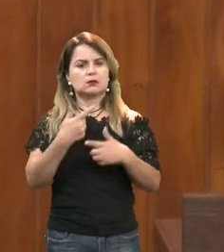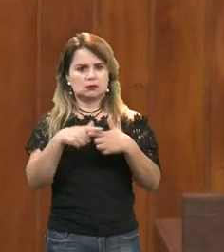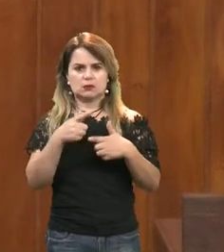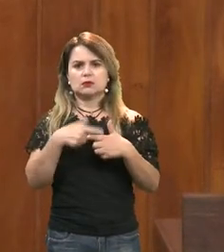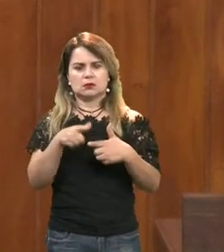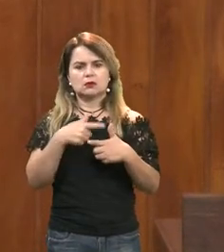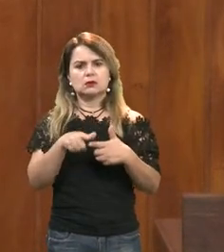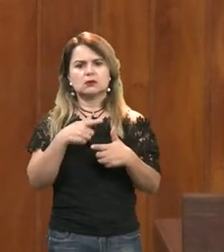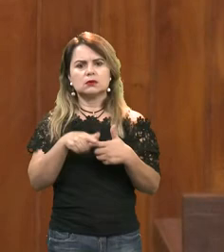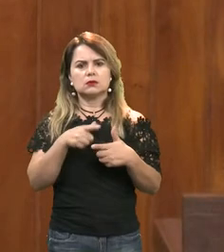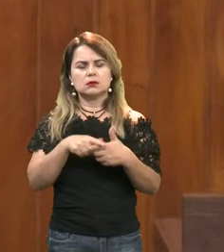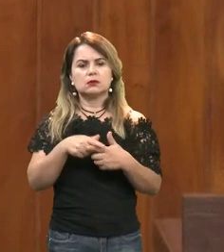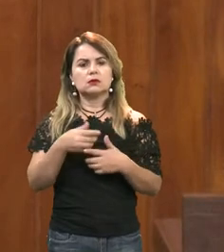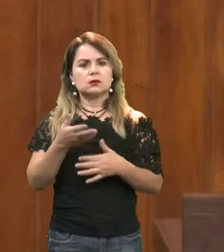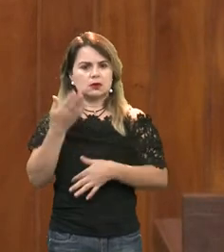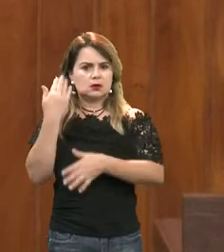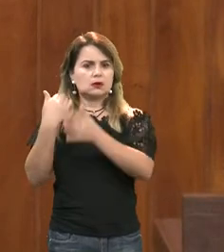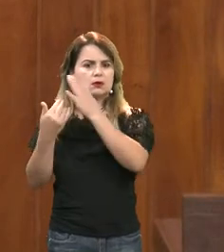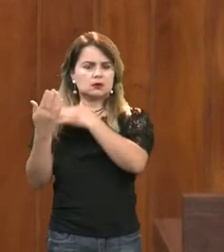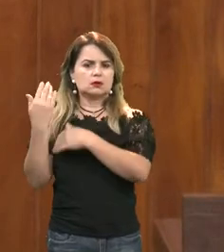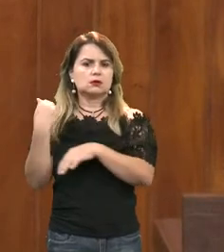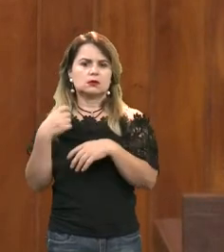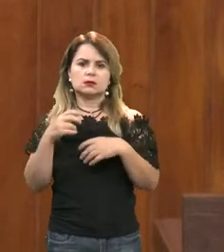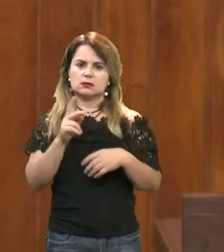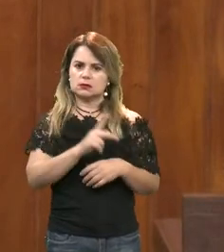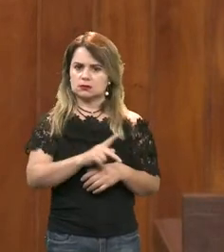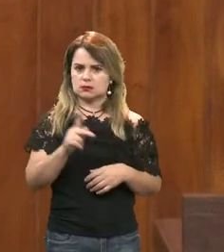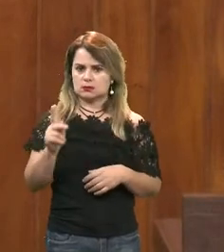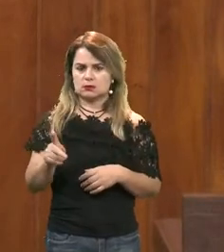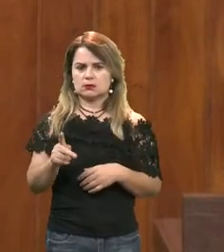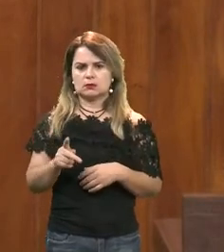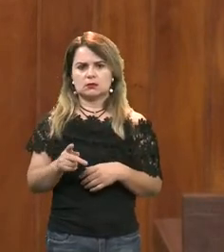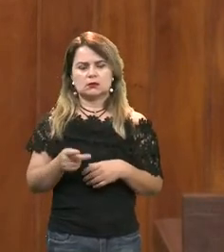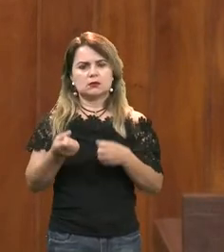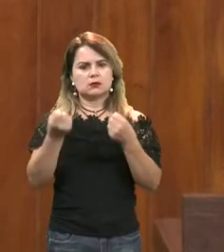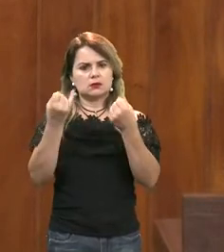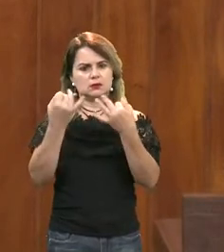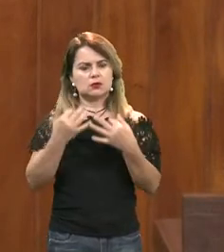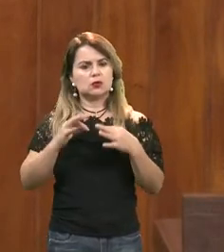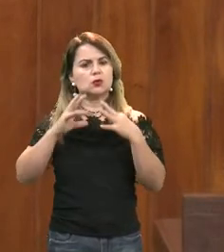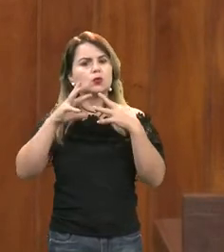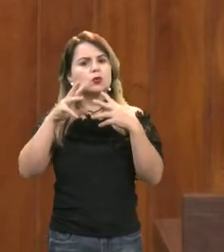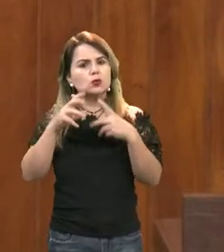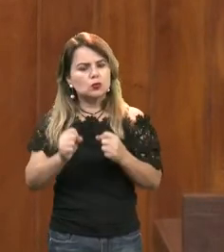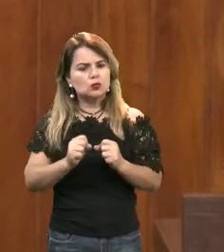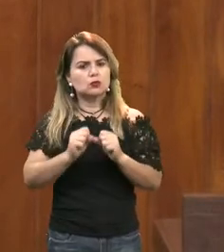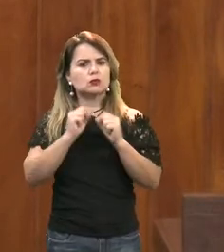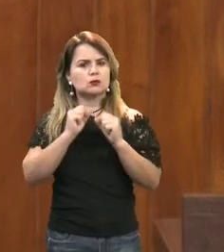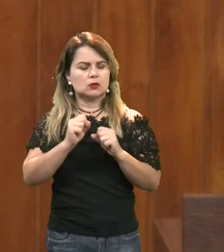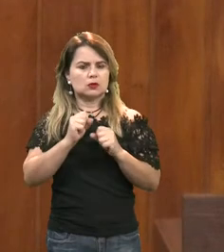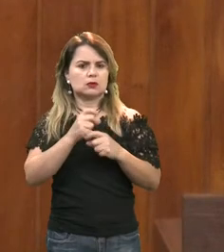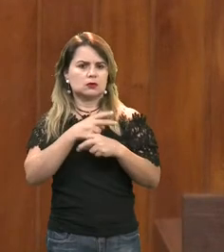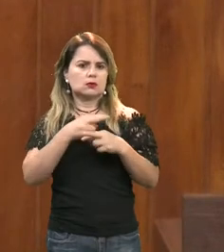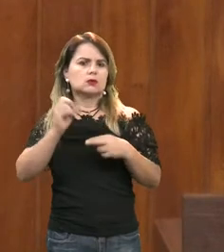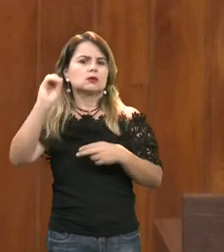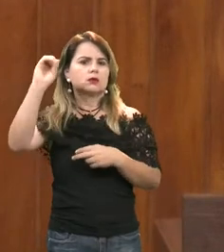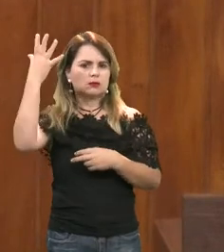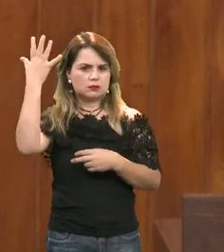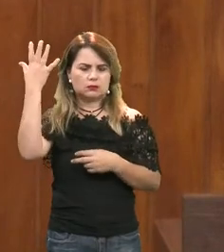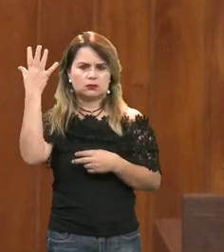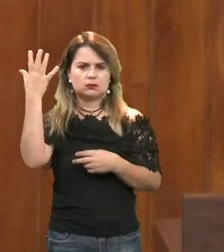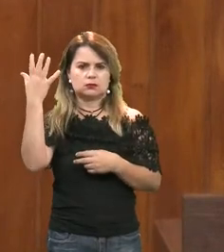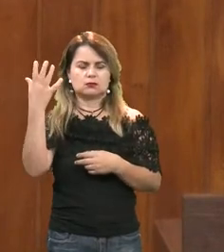tão adequada para a minha vida. Ela falou assim, tudo na vida tem efeito colateral, Joaquim. Remédio e gente.